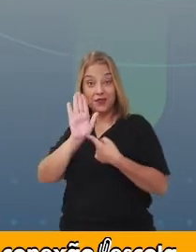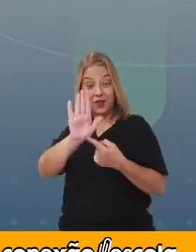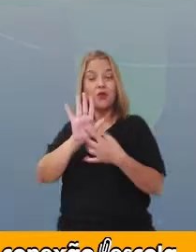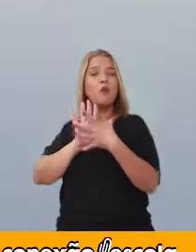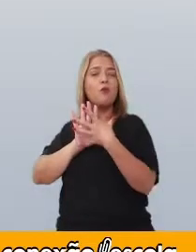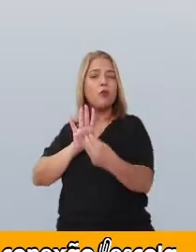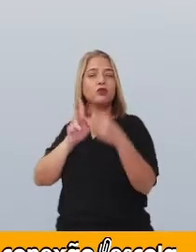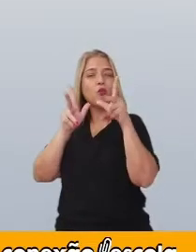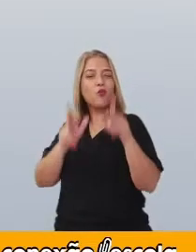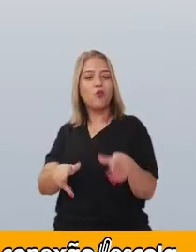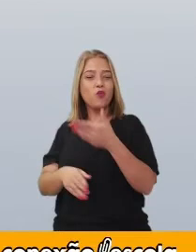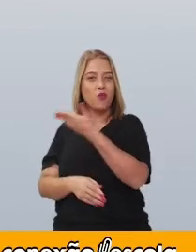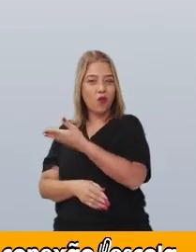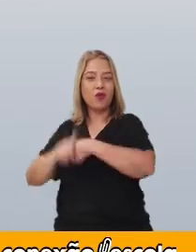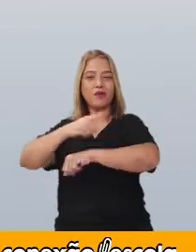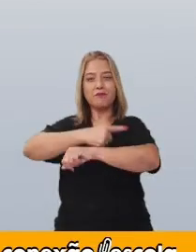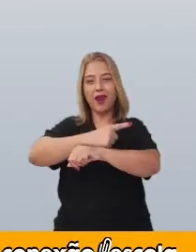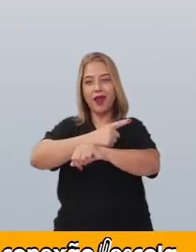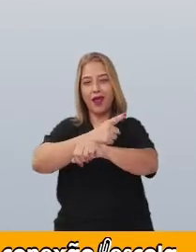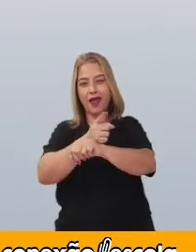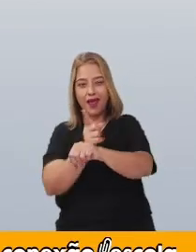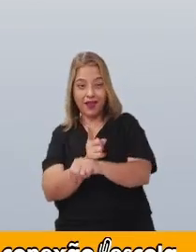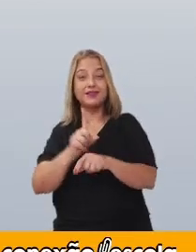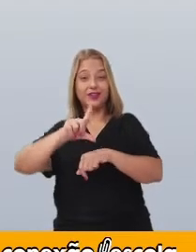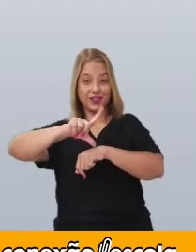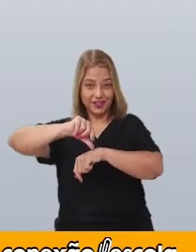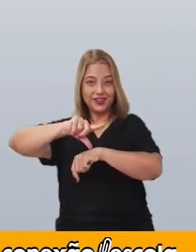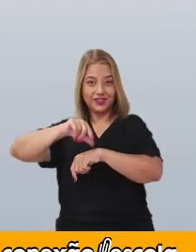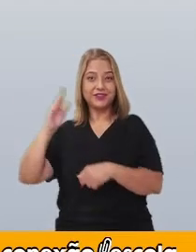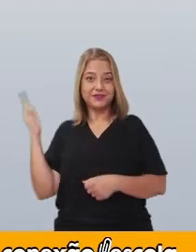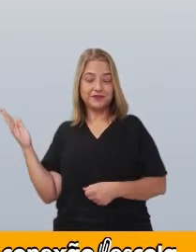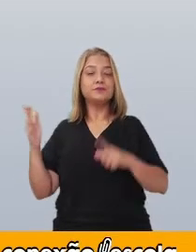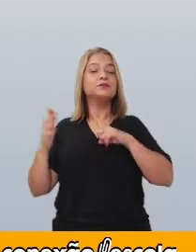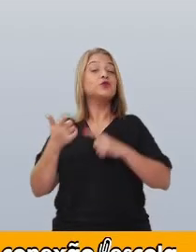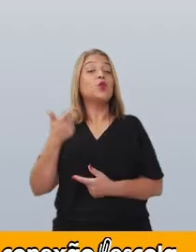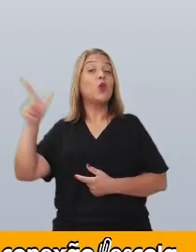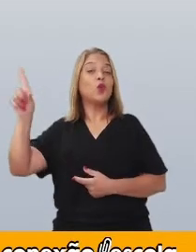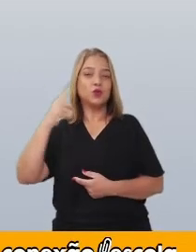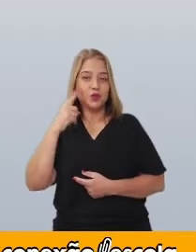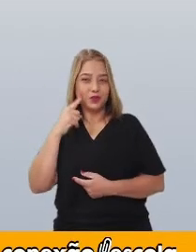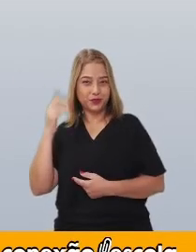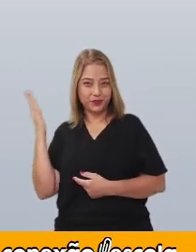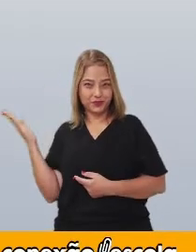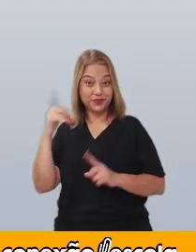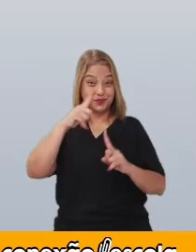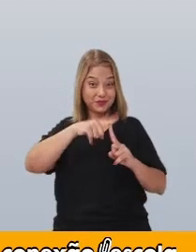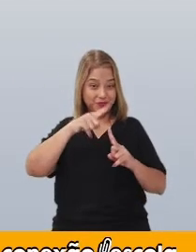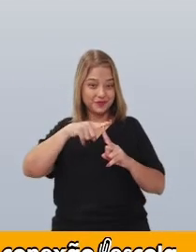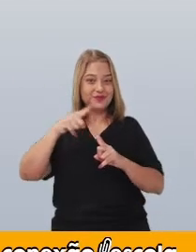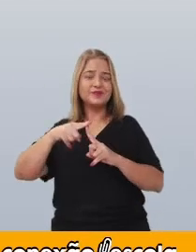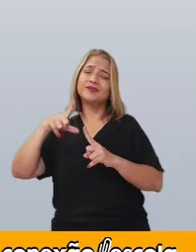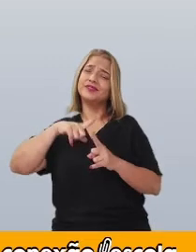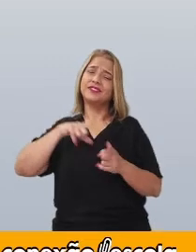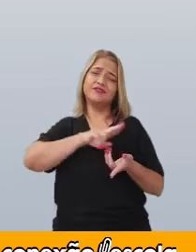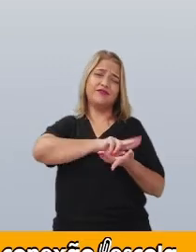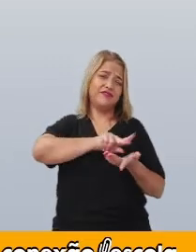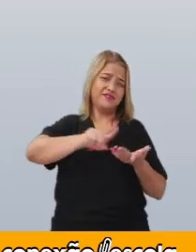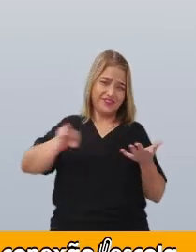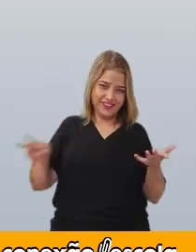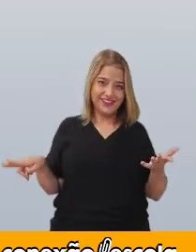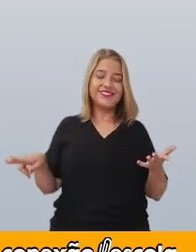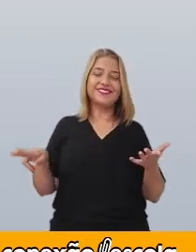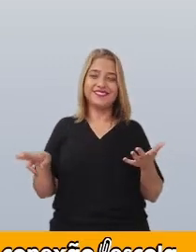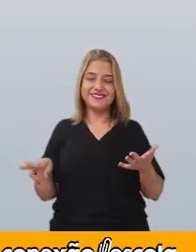modelo de um relógio analógico. Outro modelo São vários